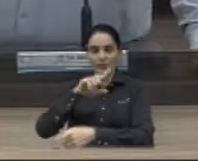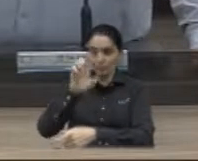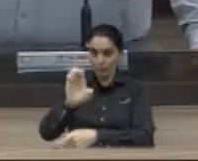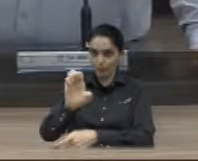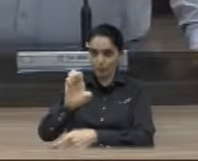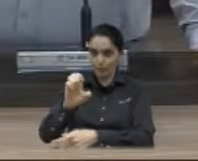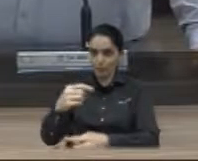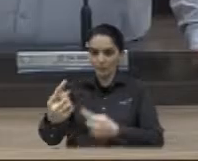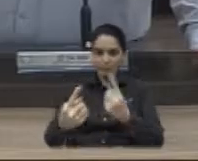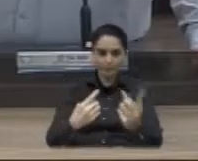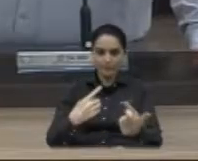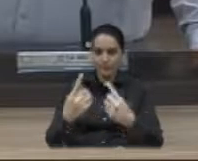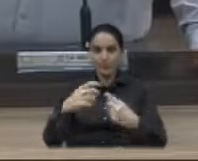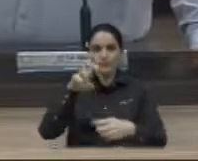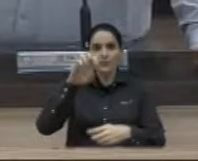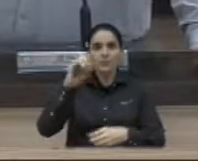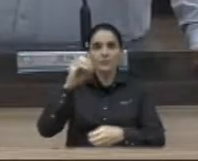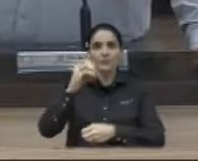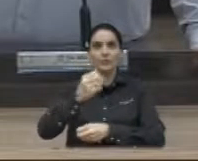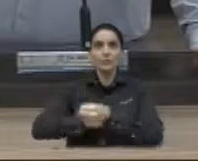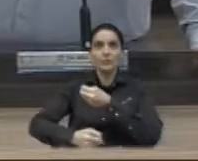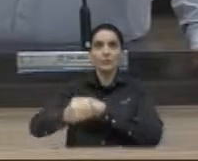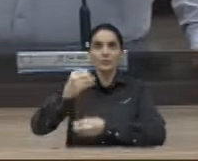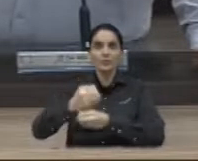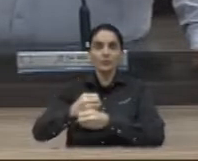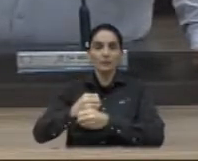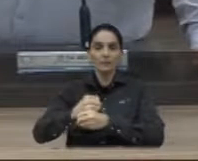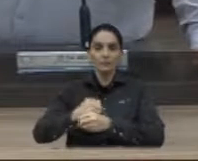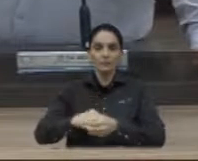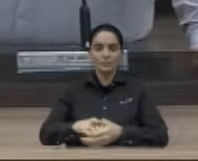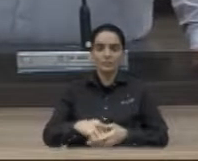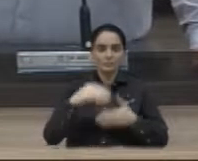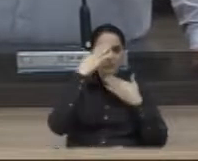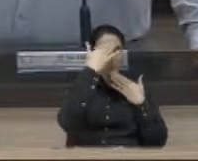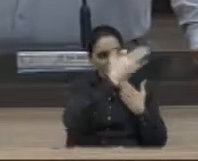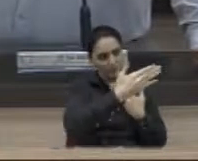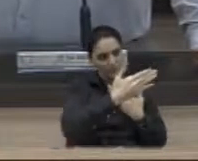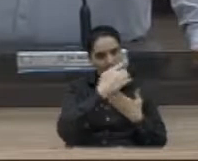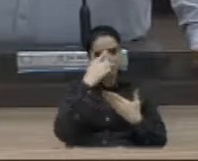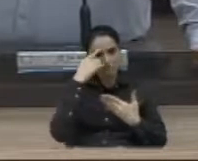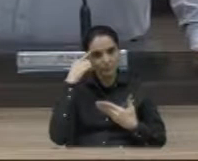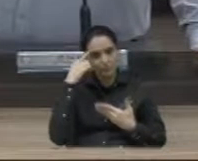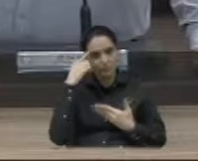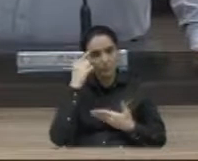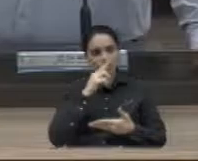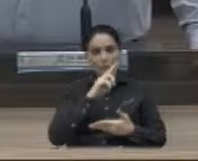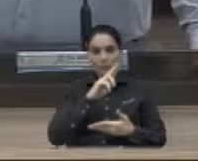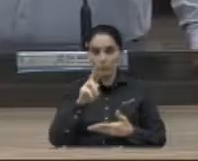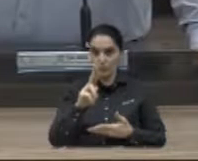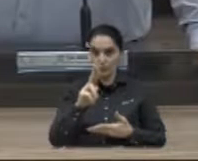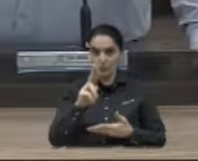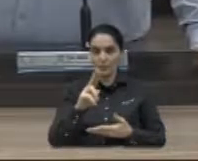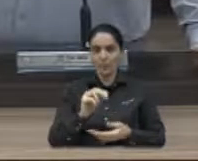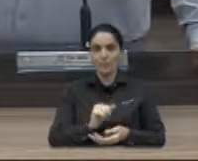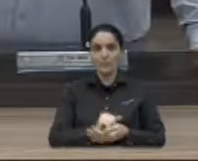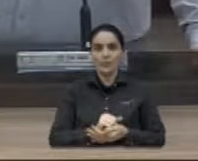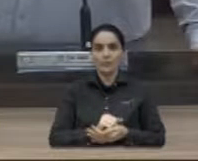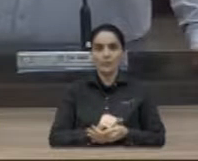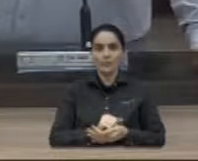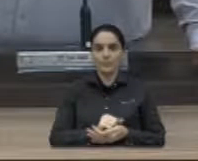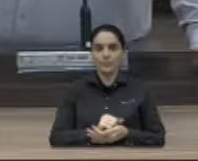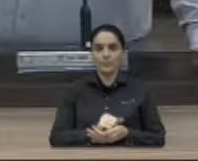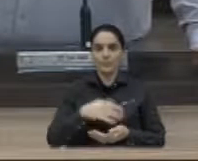morou no sítio lá. Então, muito obrigado, doutor Júlio. Em nome da minha mãe, dona Durvalina, em nome dos meus